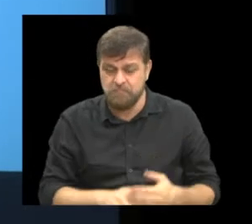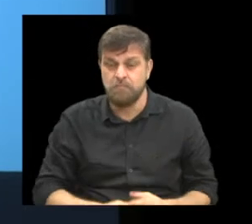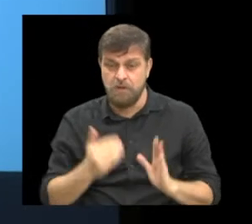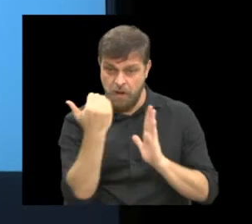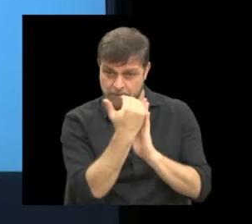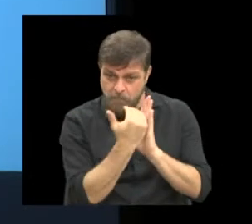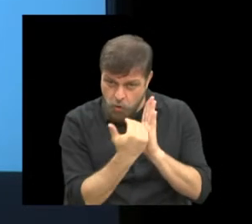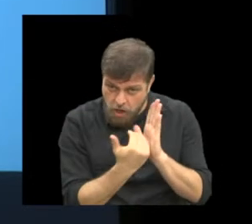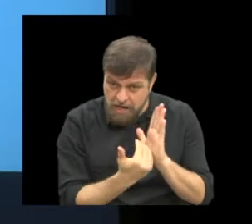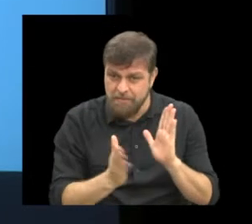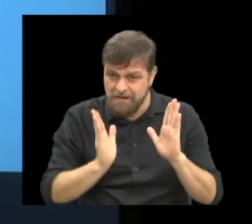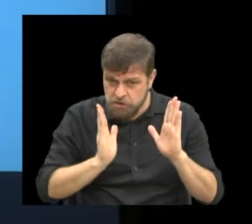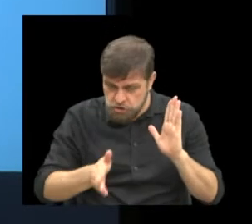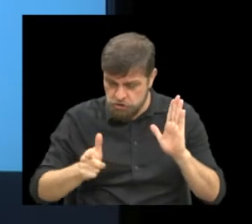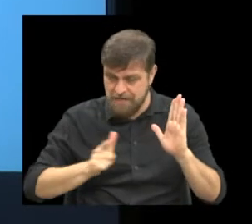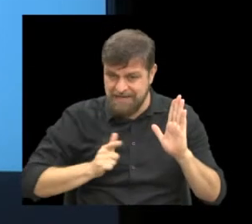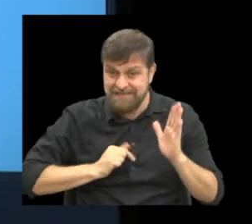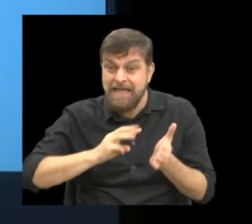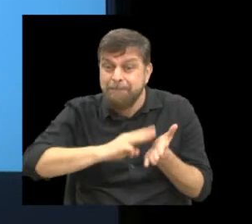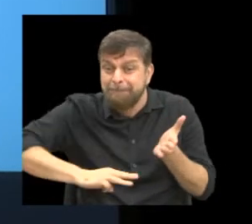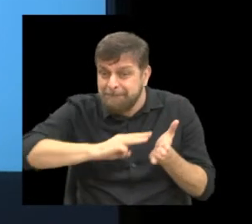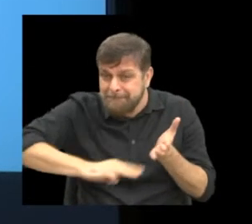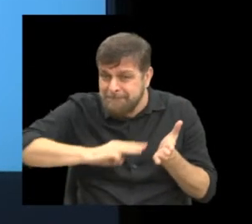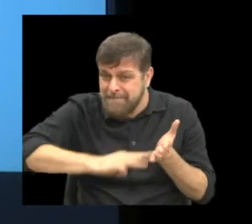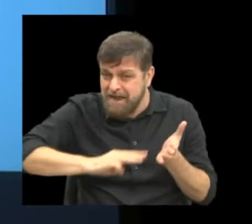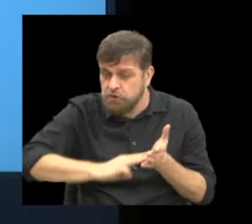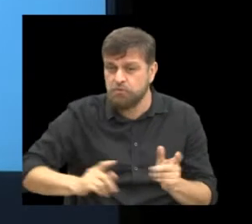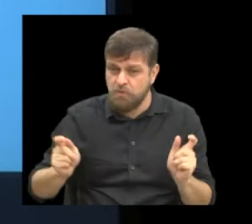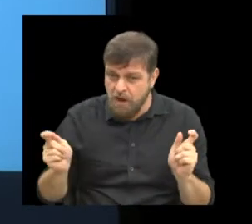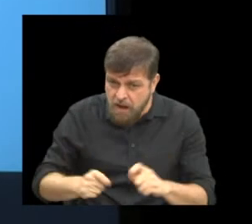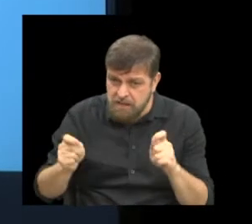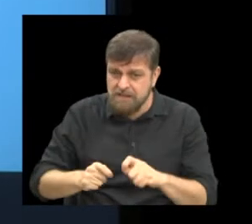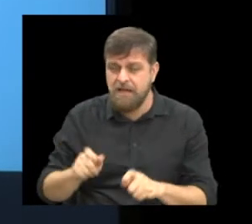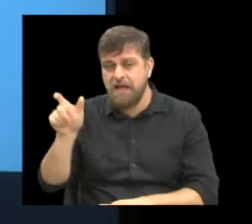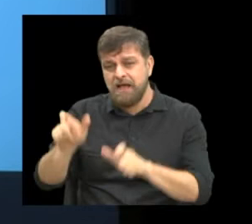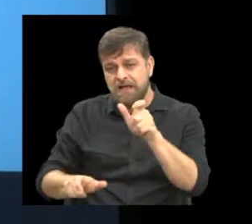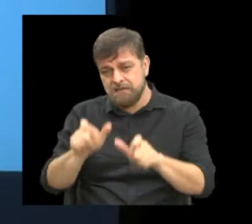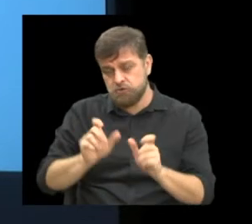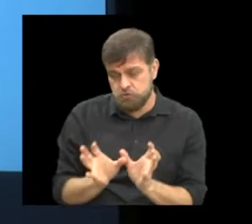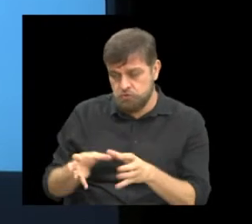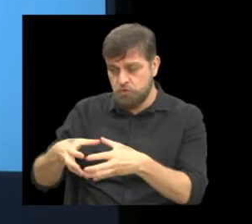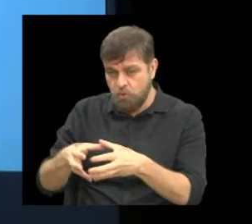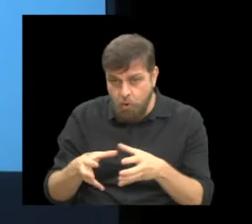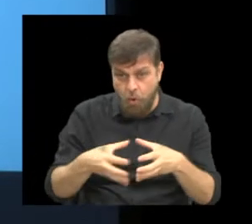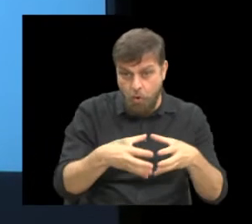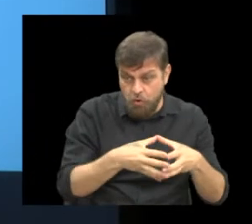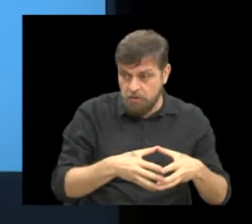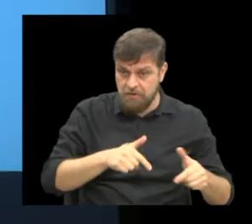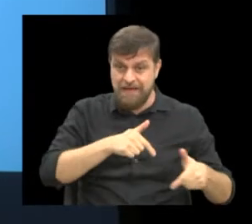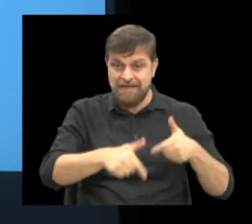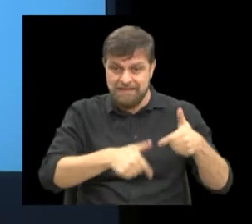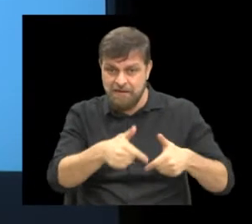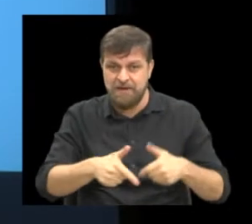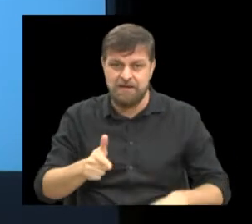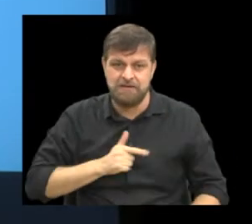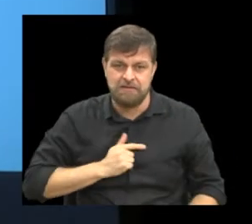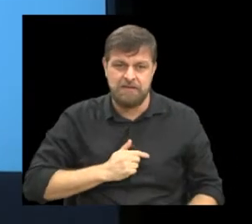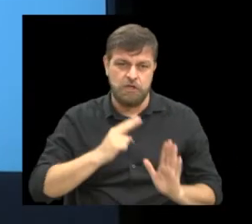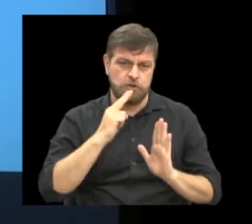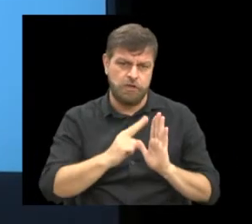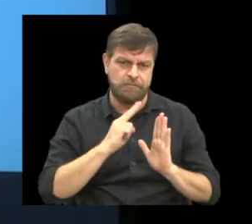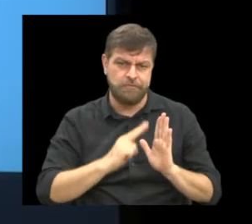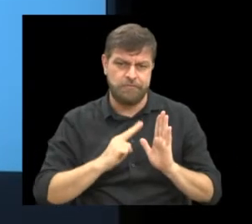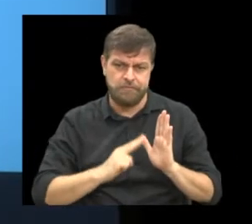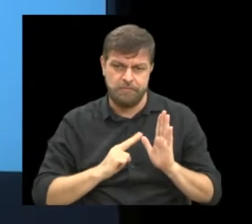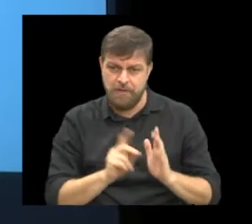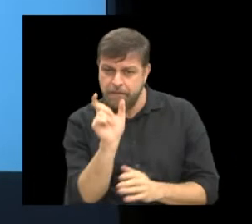programas, né, que são certos, que as pessoas que os grupos, né, já trabalham, que é o TISH, ABA,